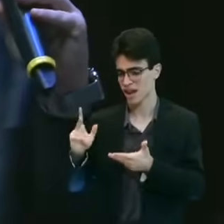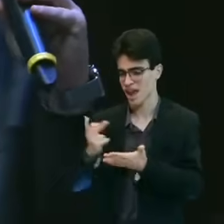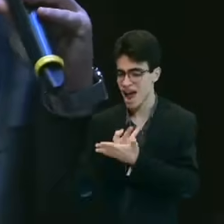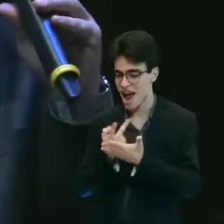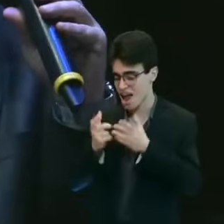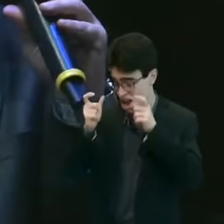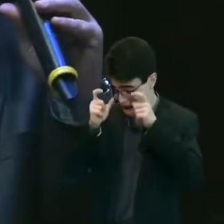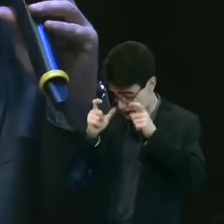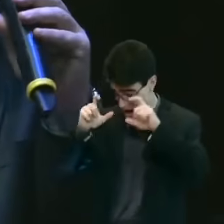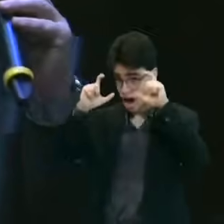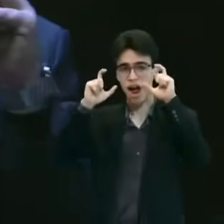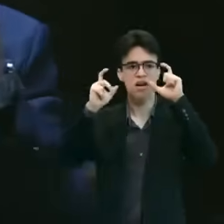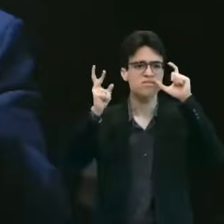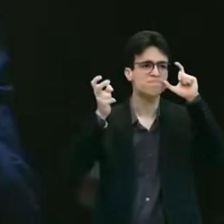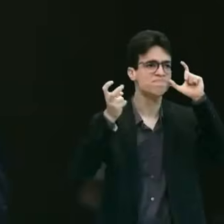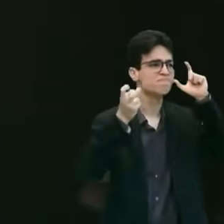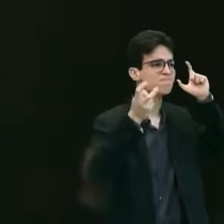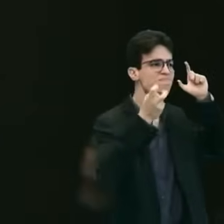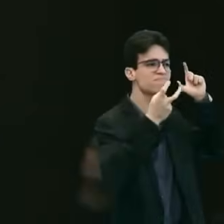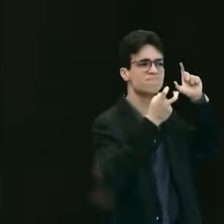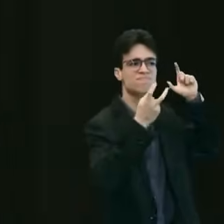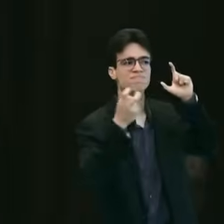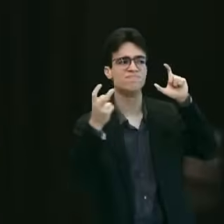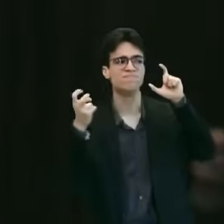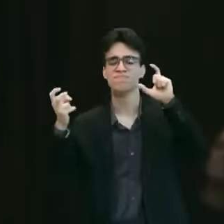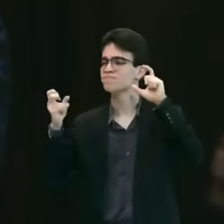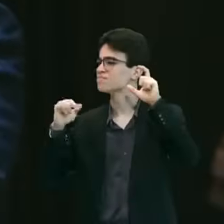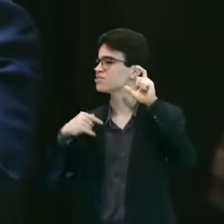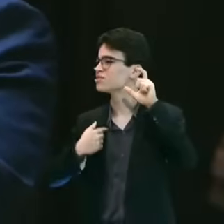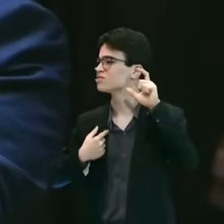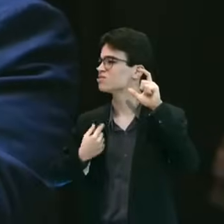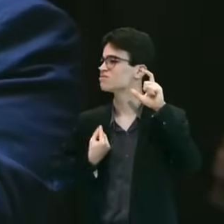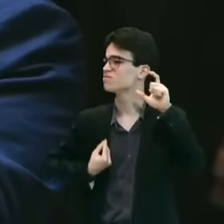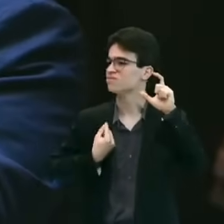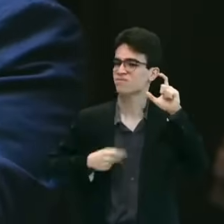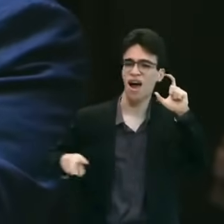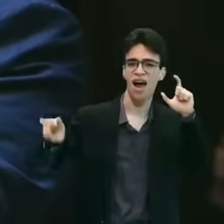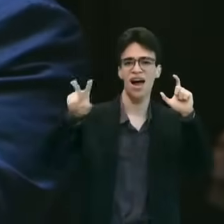quem sabe da dor com que você está fazendo a leitura da vida?